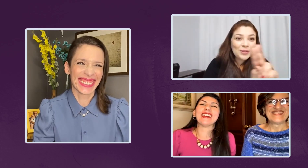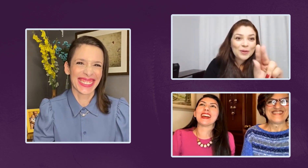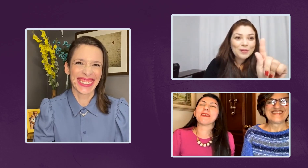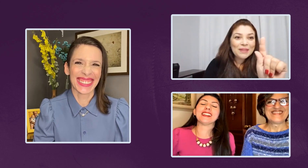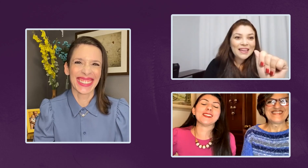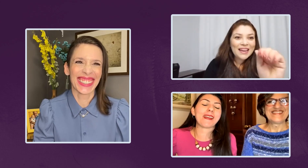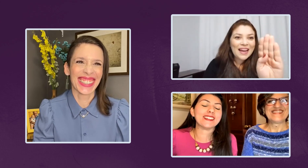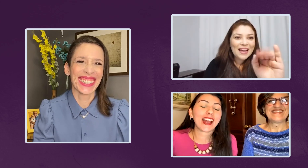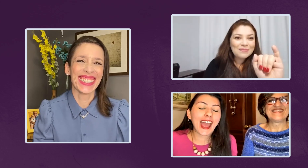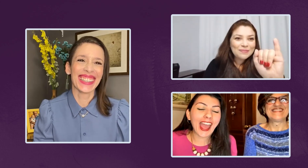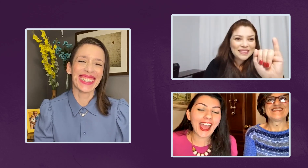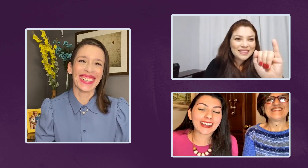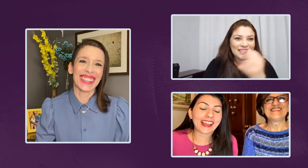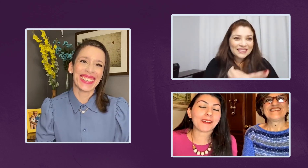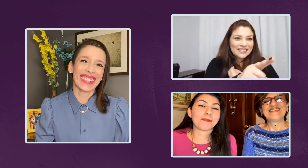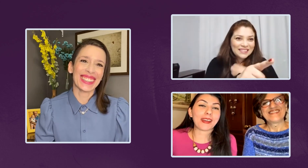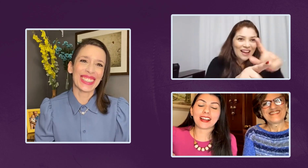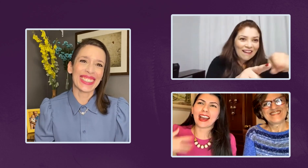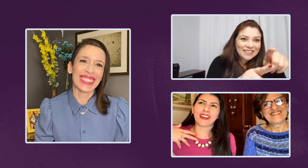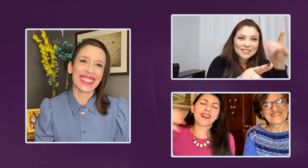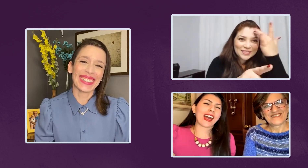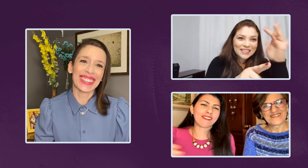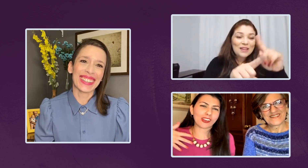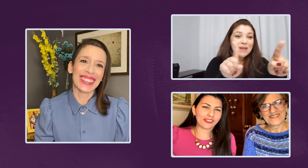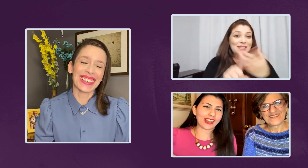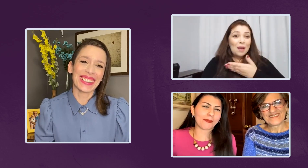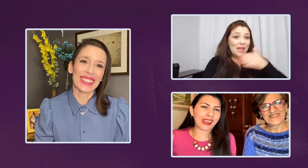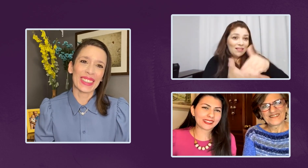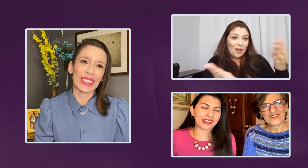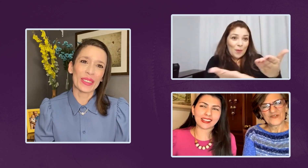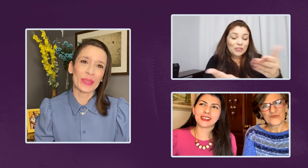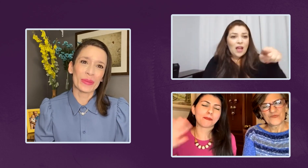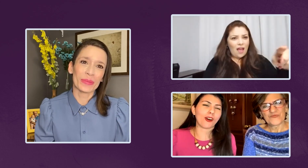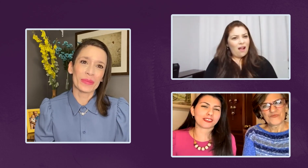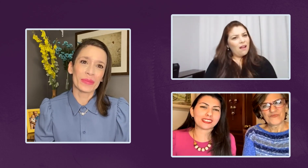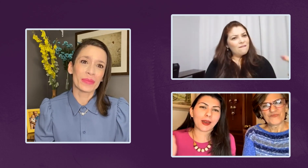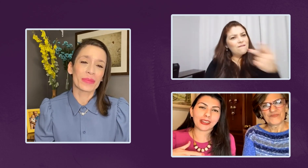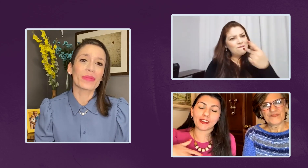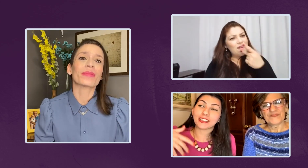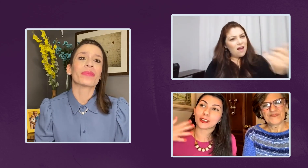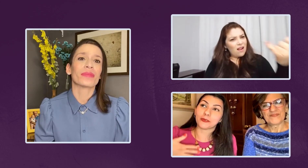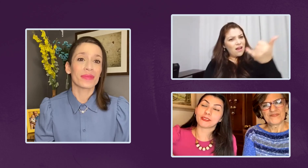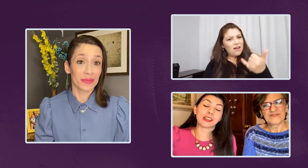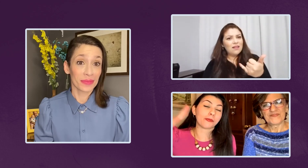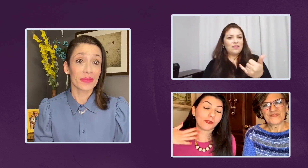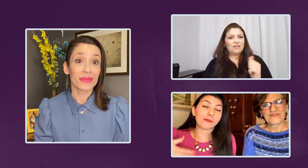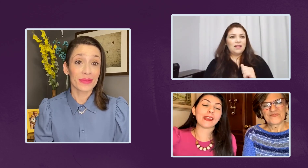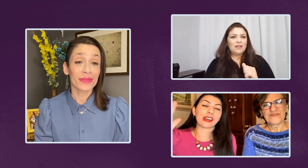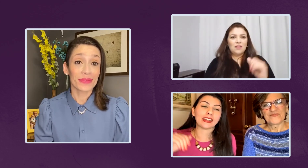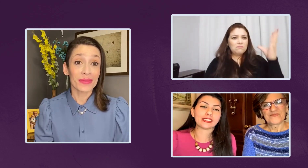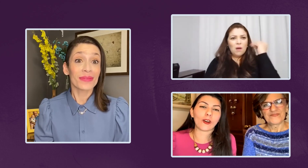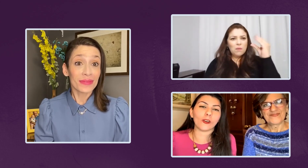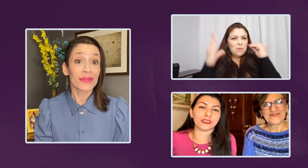aí, mas já mandando beijo. Que ela falava o que vinha à cabeça e ponto, sabe? Daí eu acho que eu fui